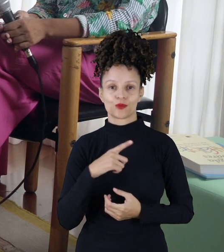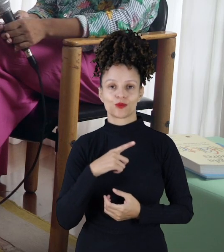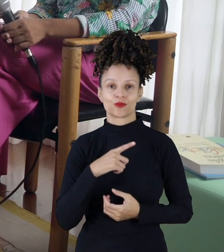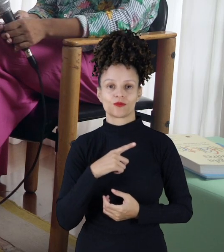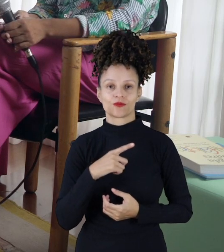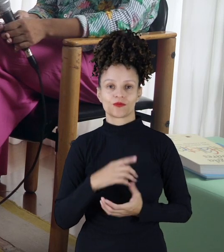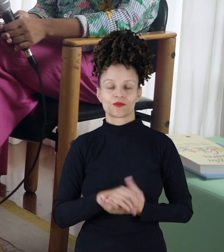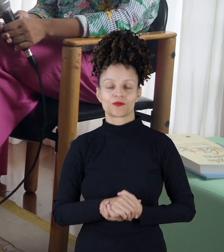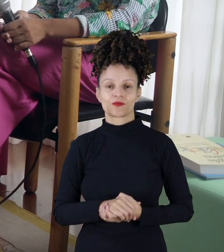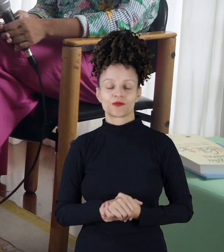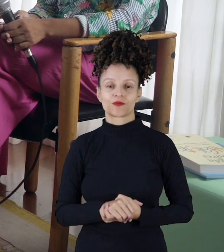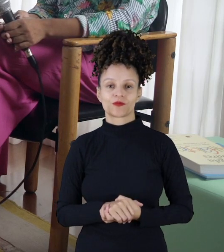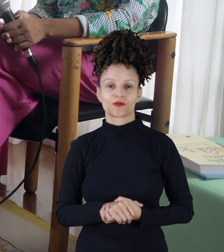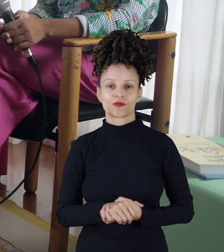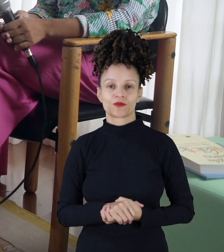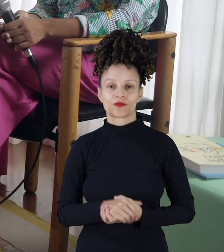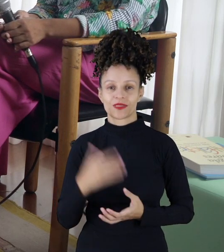Aí eu tenho aqui...